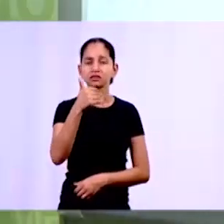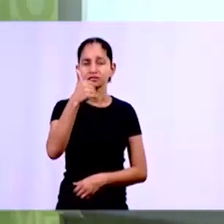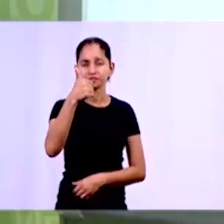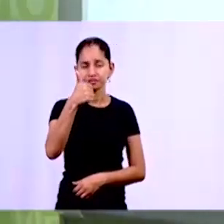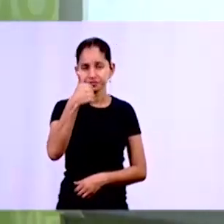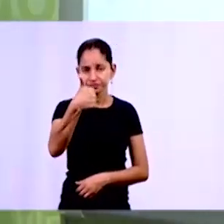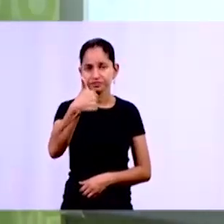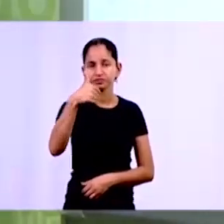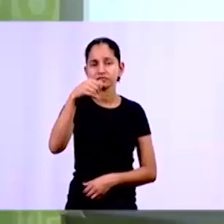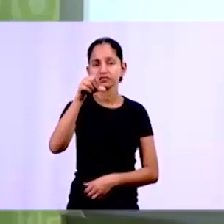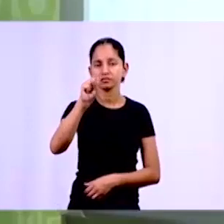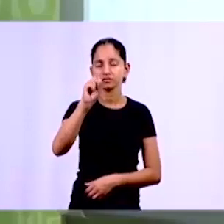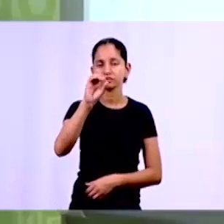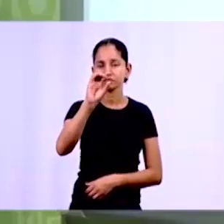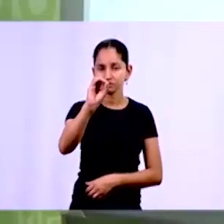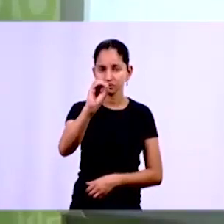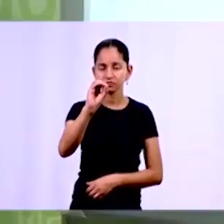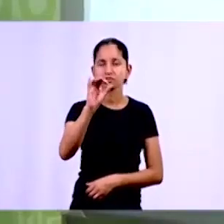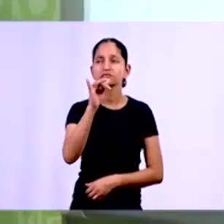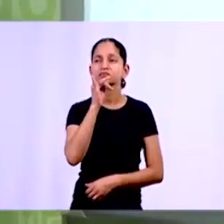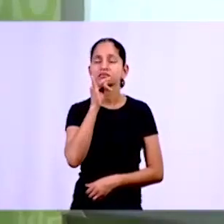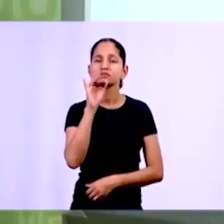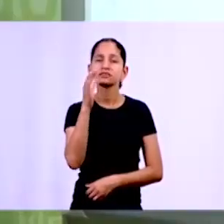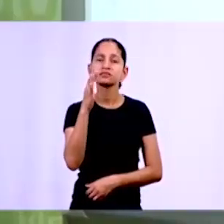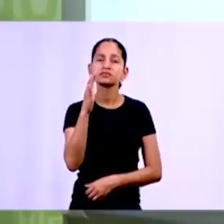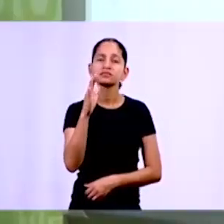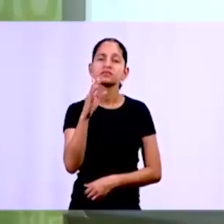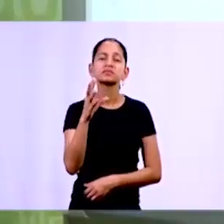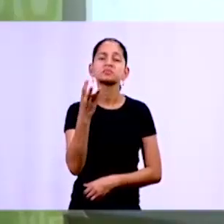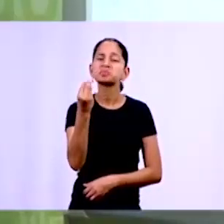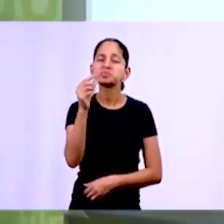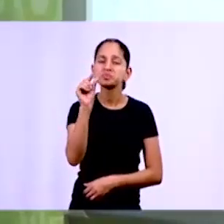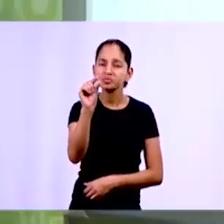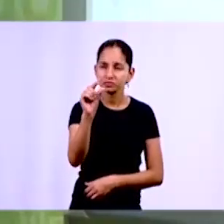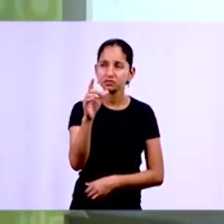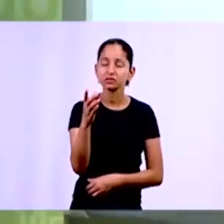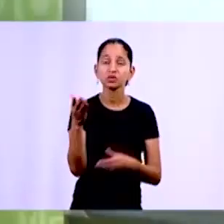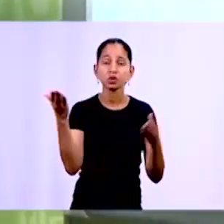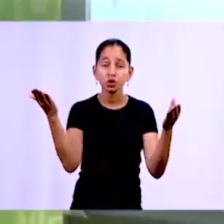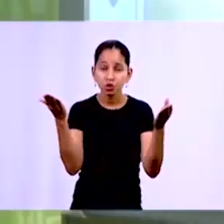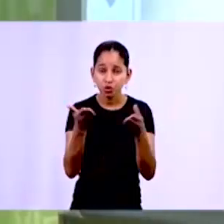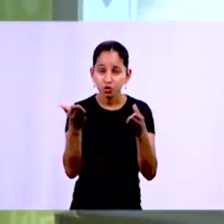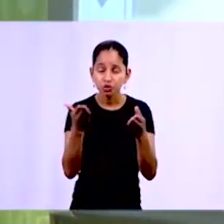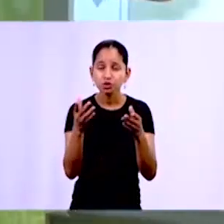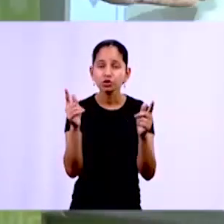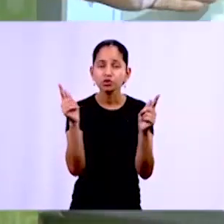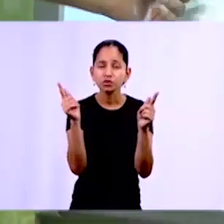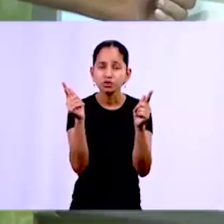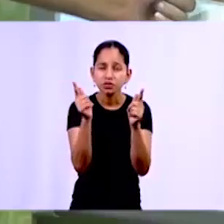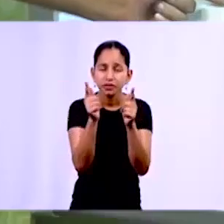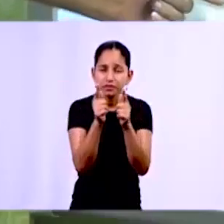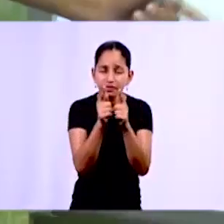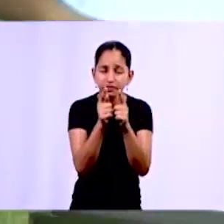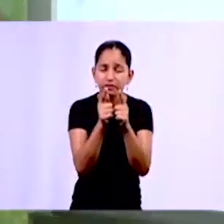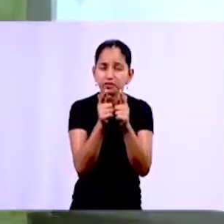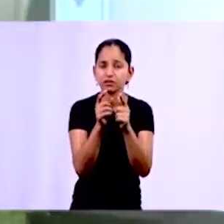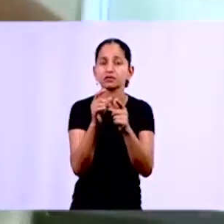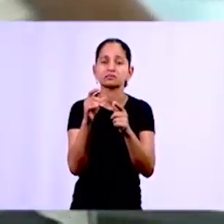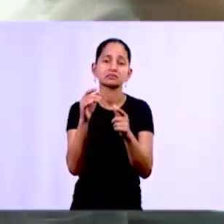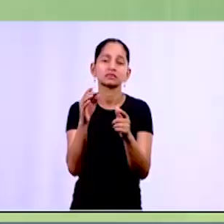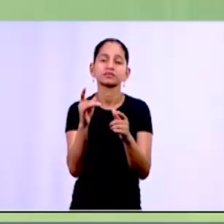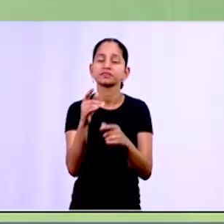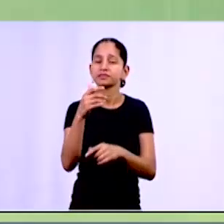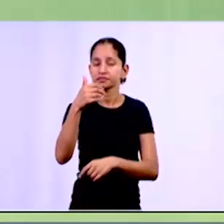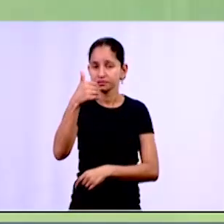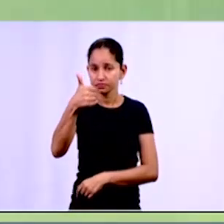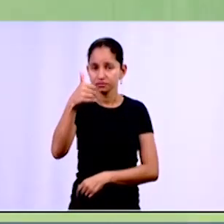quer dizer, cada nanômetro é 1 milímetro dividido por 1 milhão. Hoje, diminuiu, olha, de 180 para